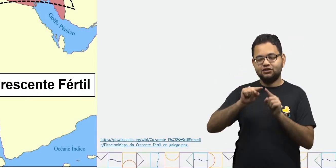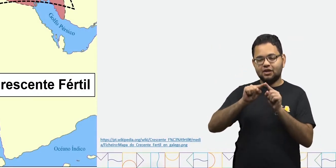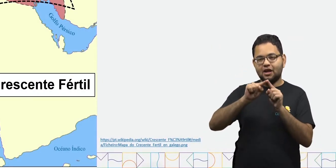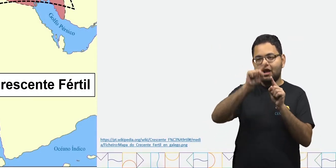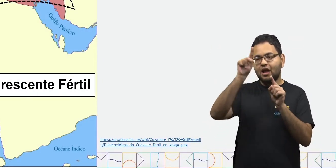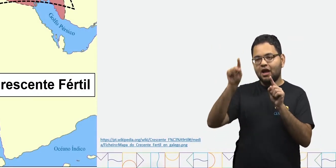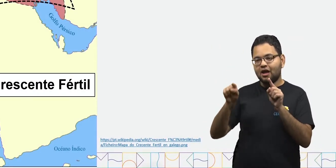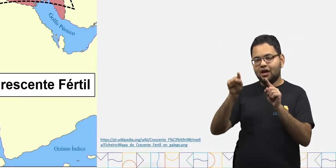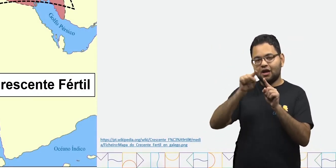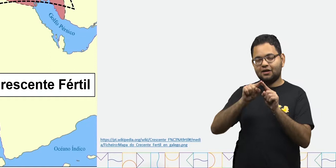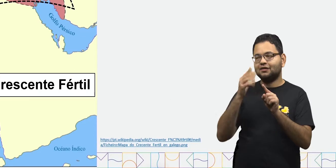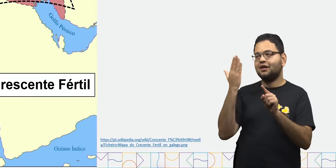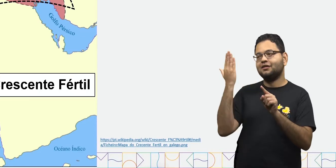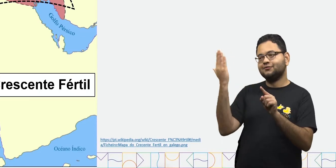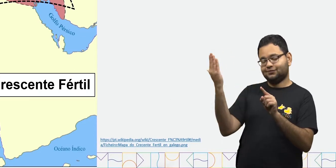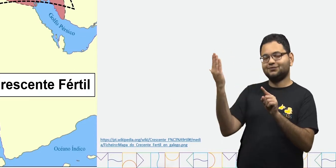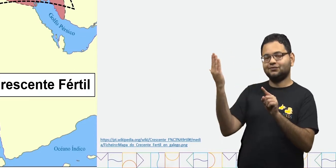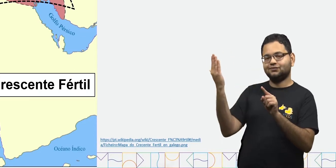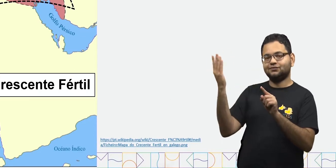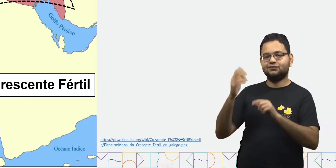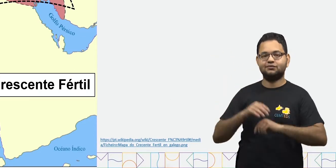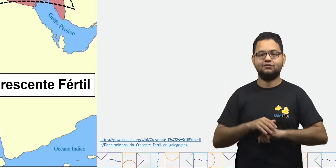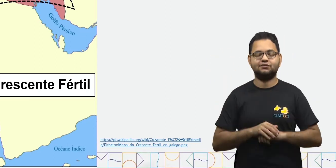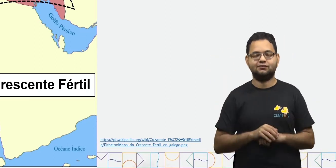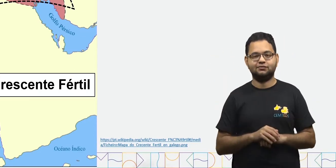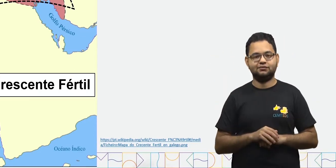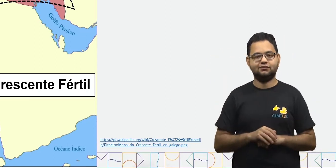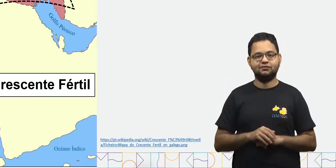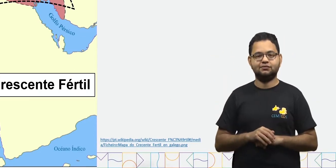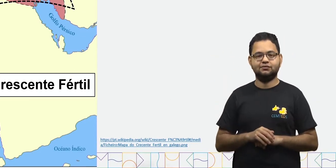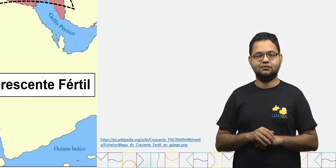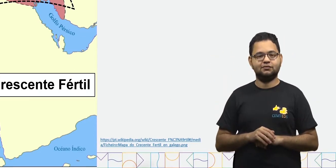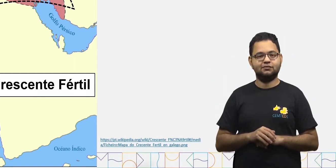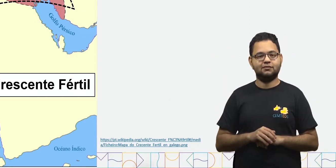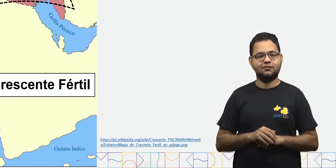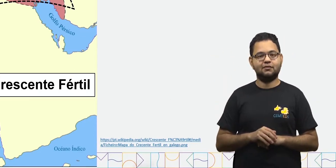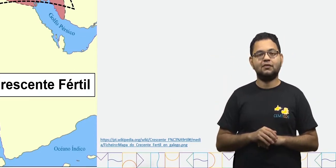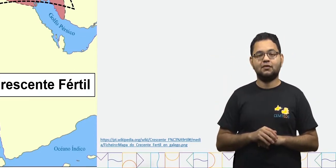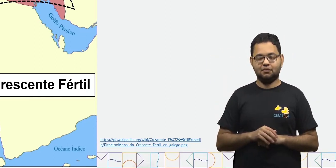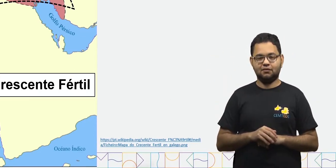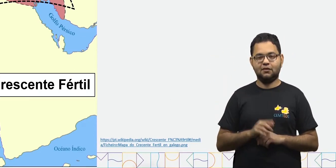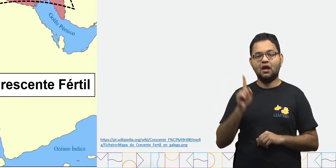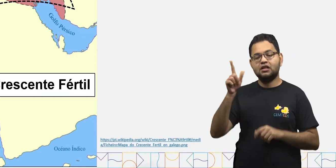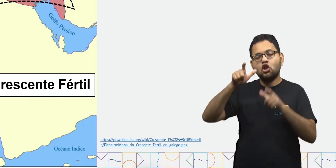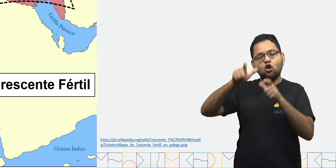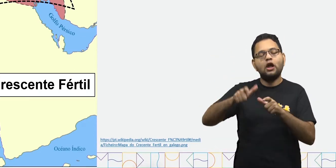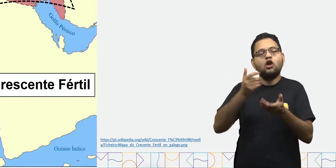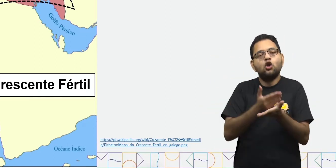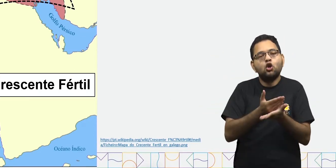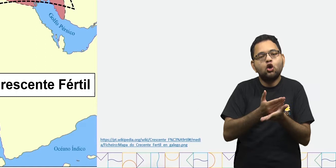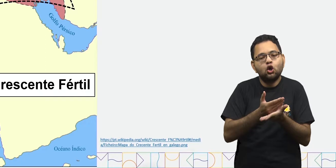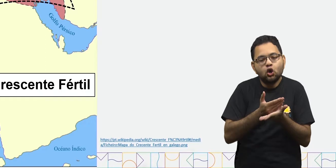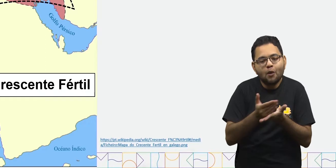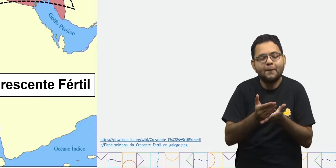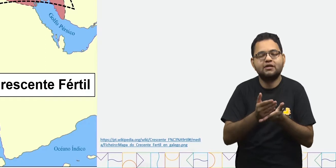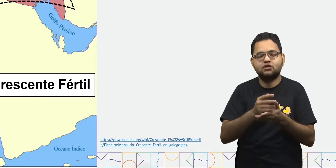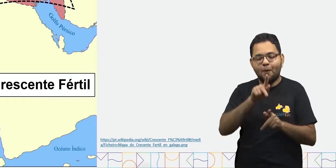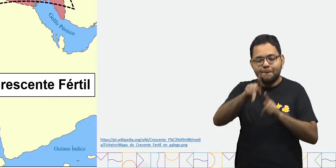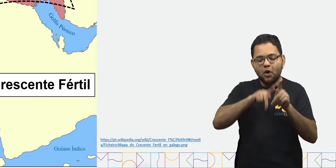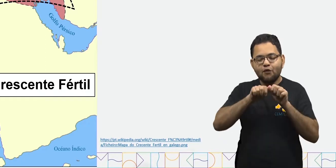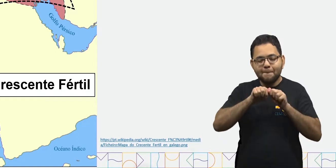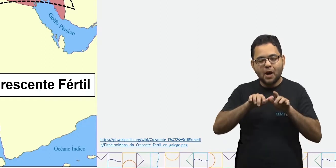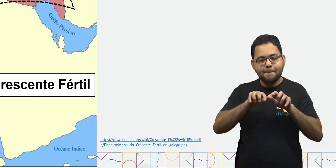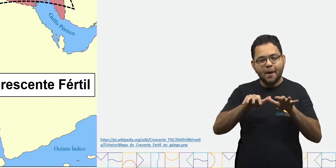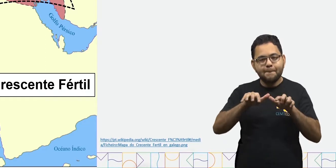interessante. Essa região era chamada de Crescente Fértil. Ela foi o berço das antigas civilizações. Era